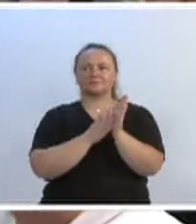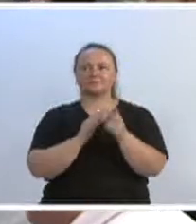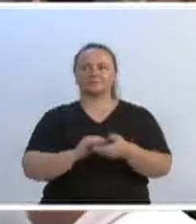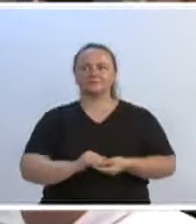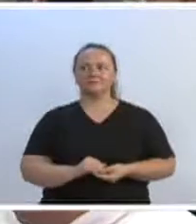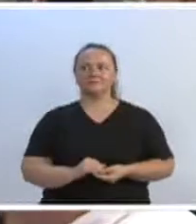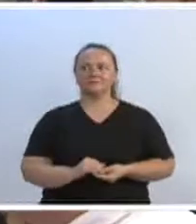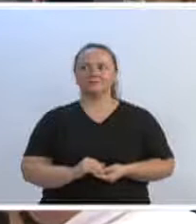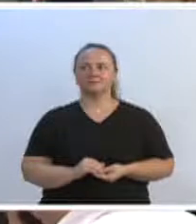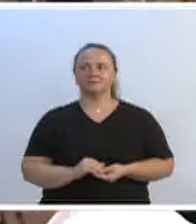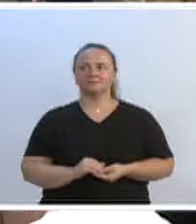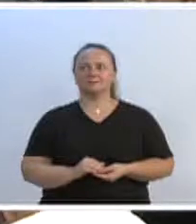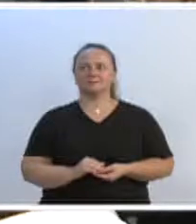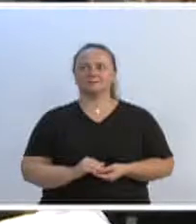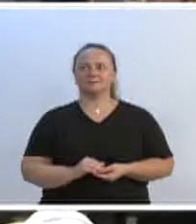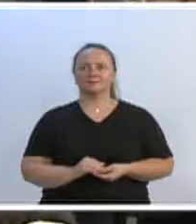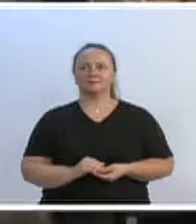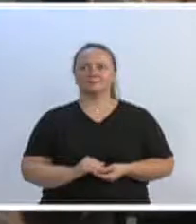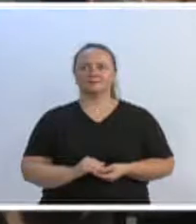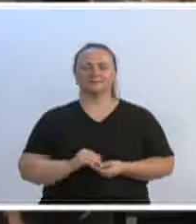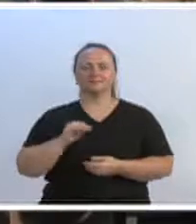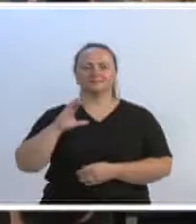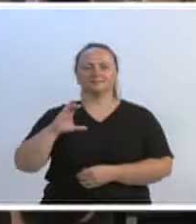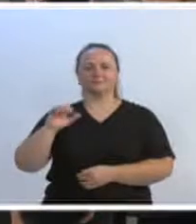Blumenau em Cadernos.